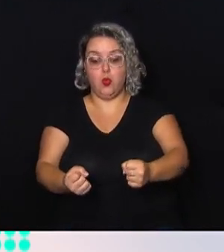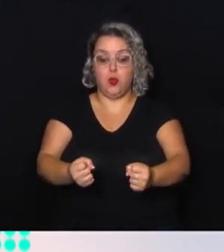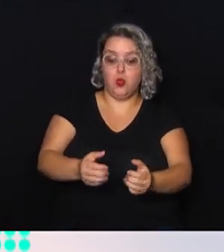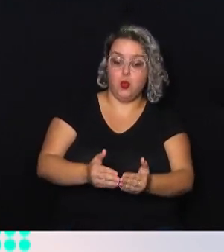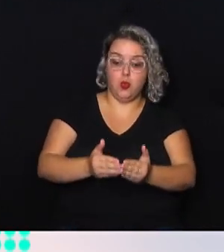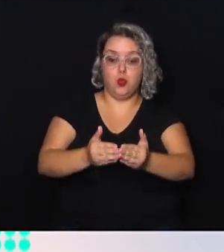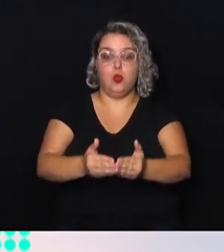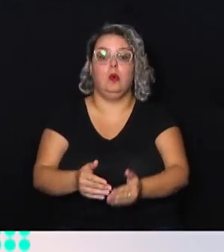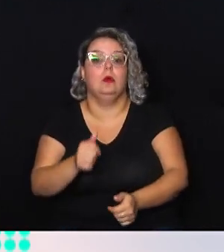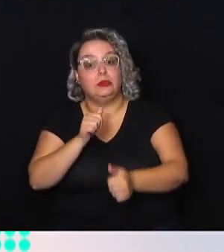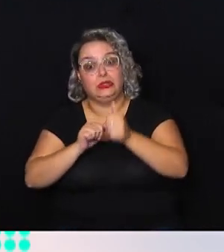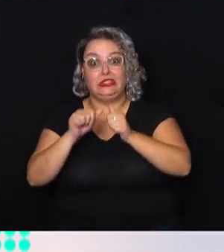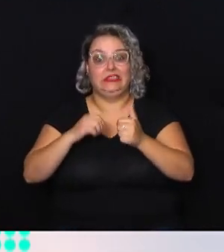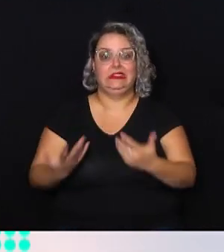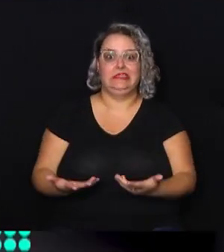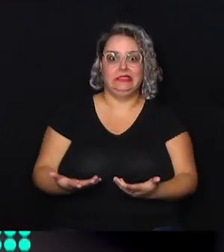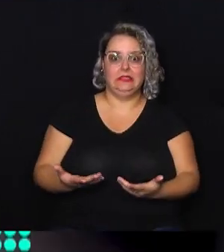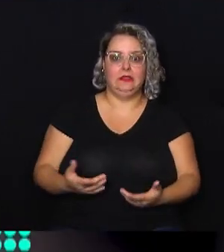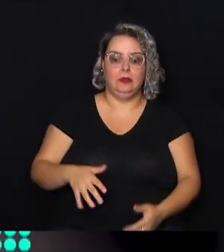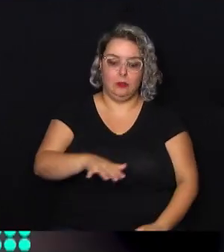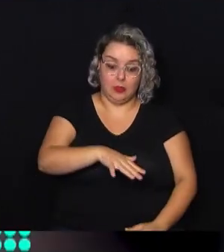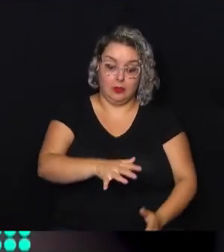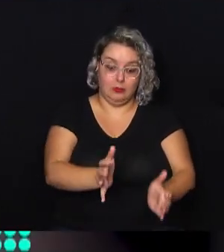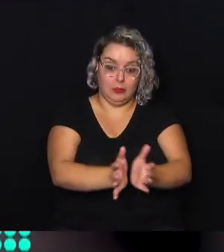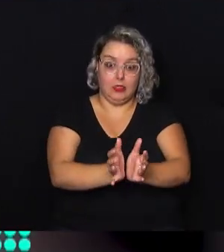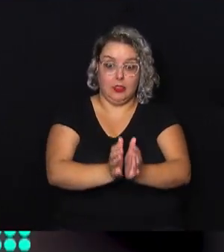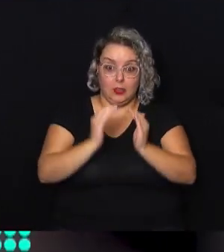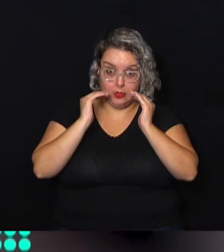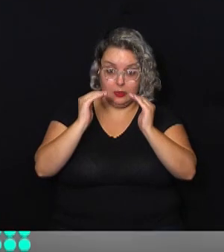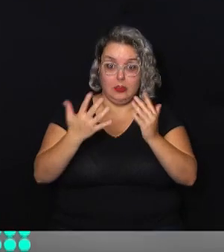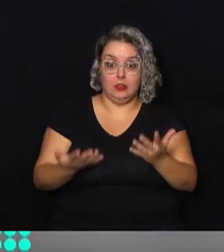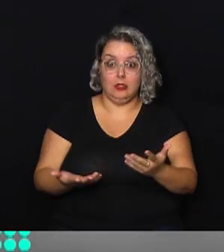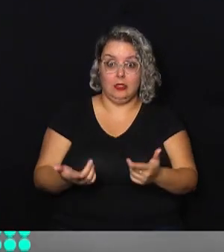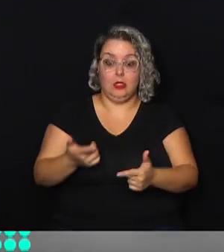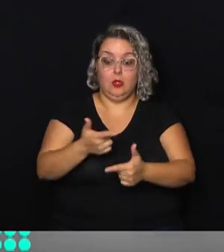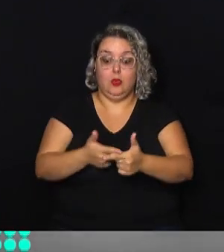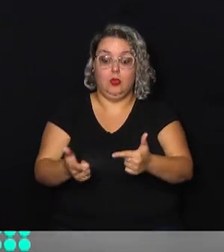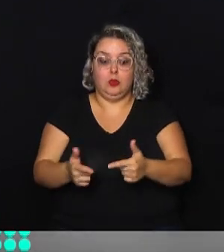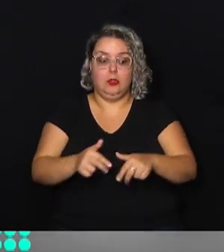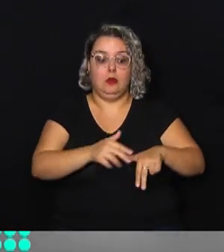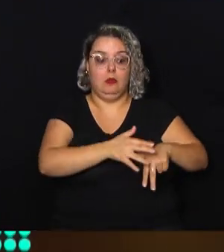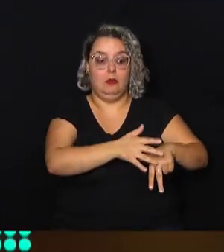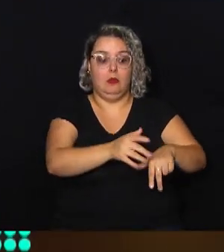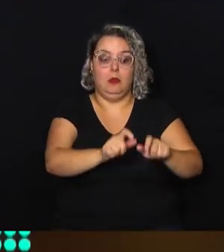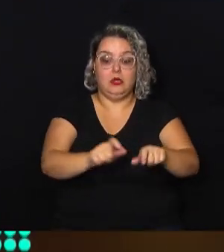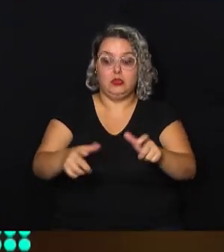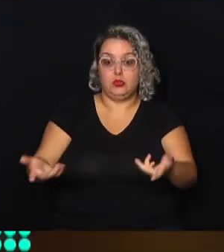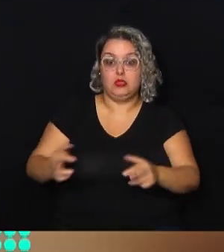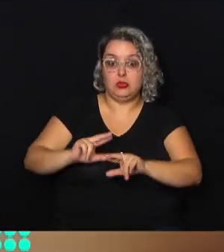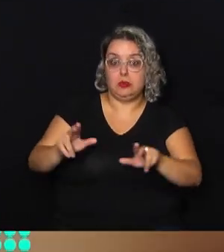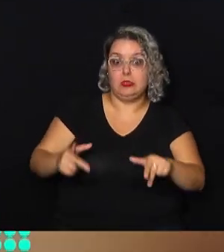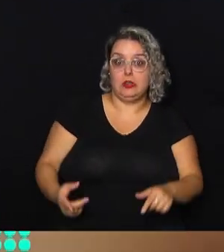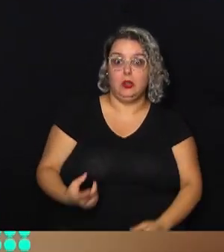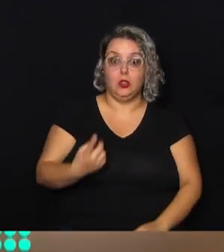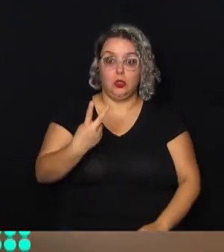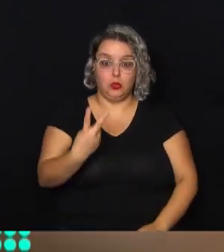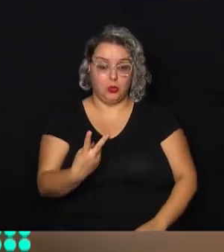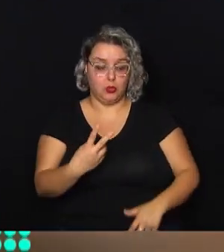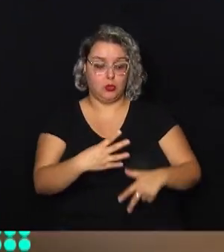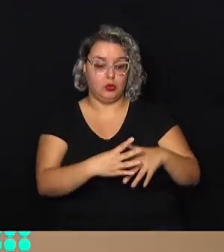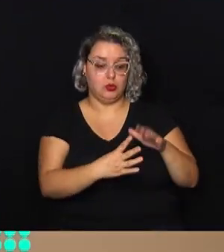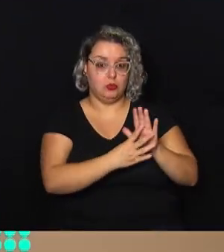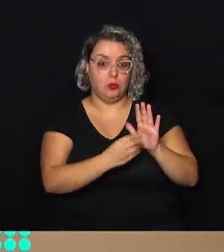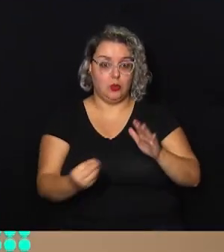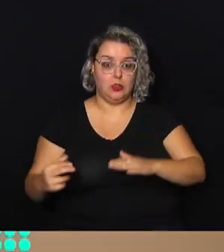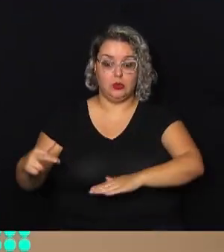tripulação cumpridora de ordens divide espaço com passageiros diferentes, como 2 modelos de moda, um traficante